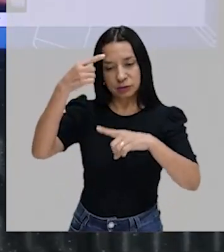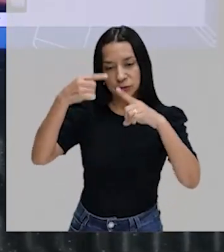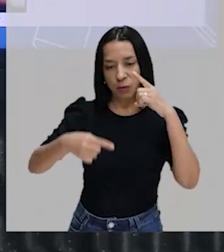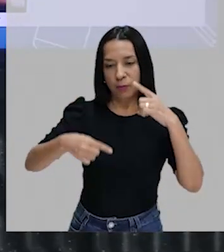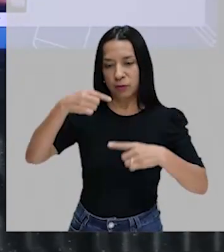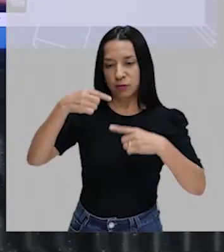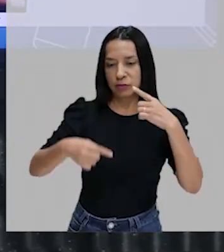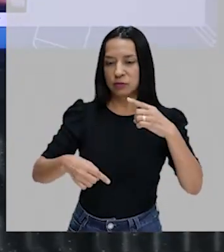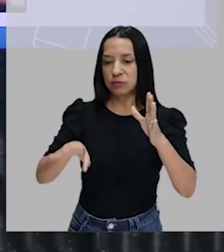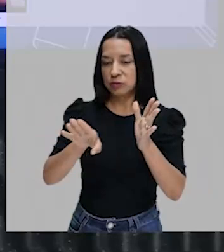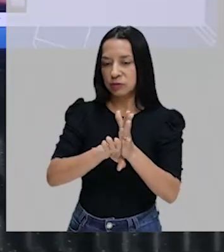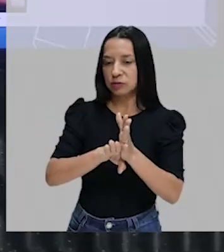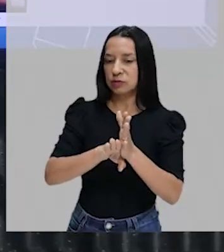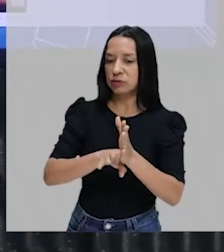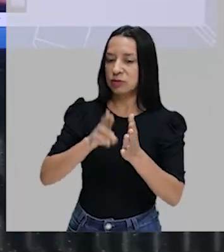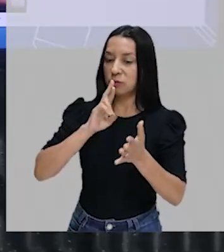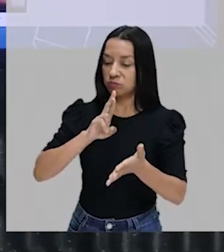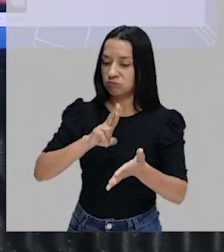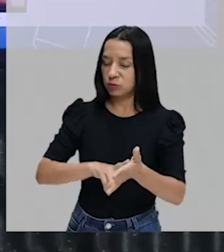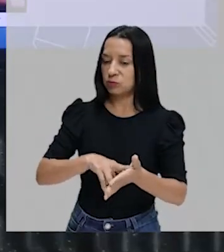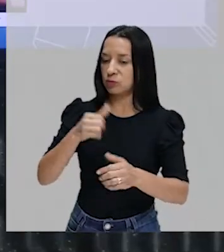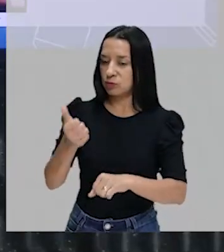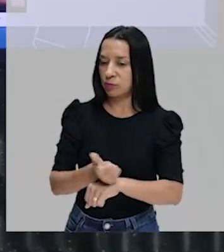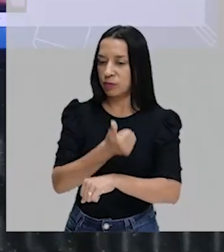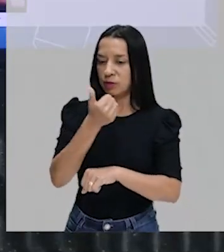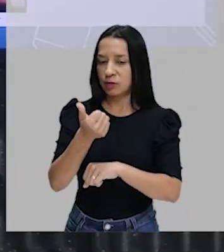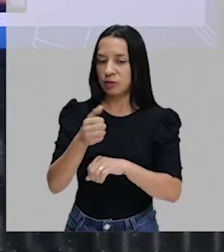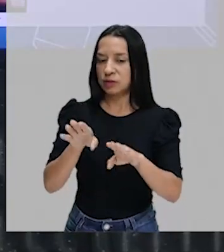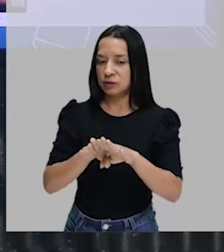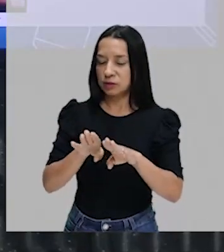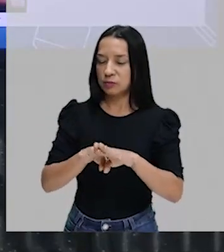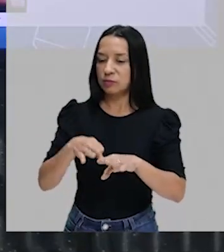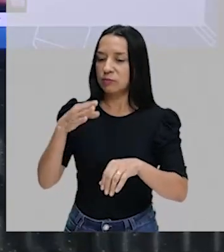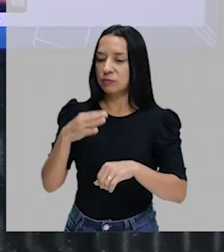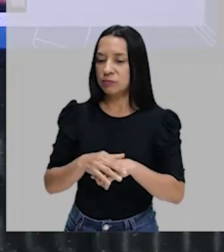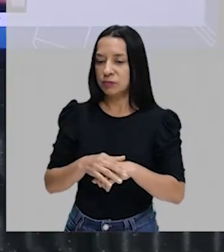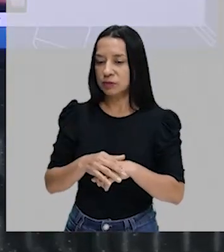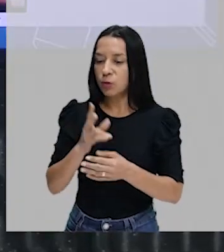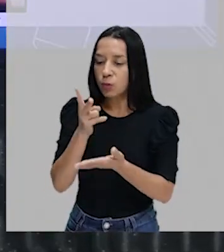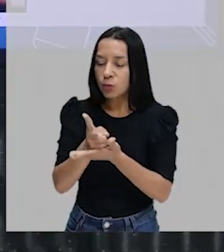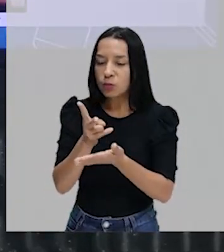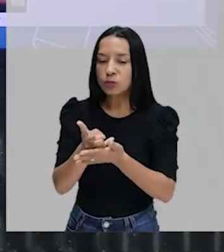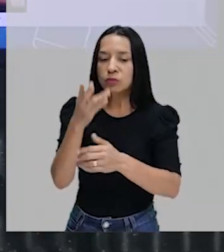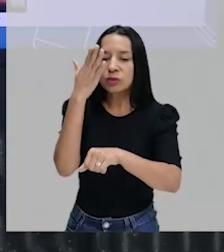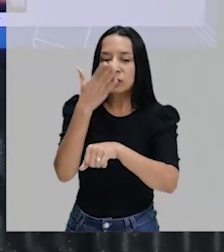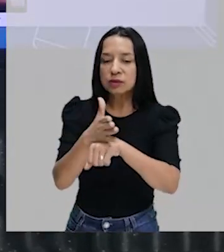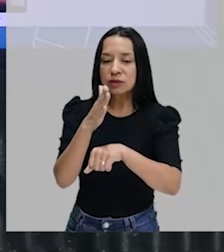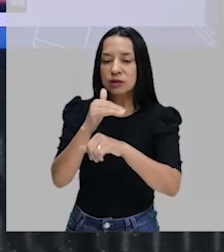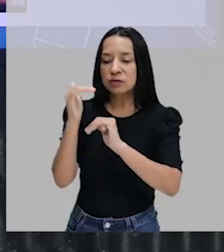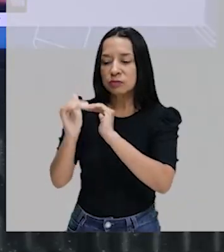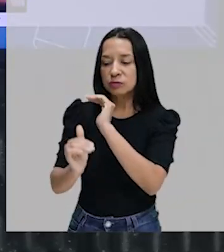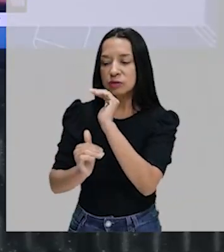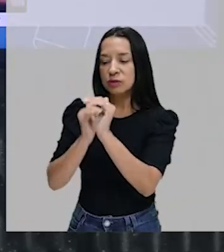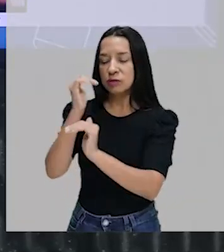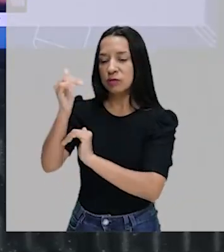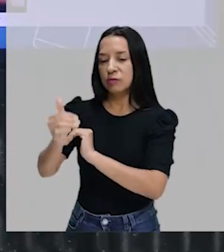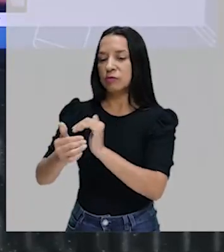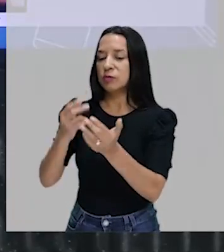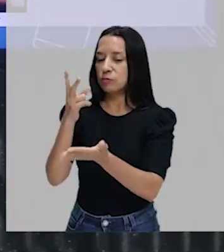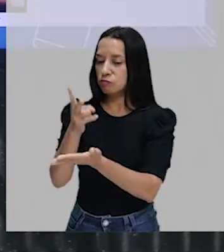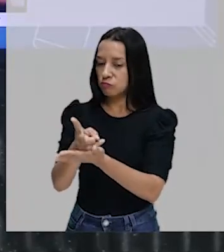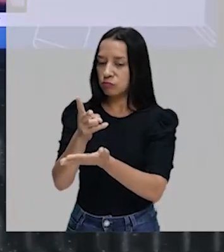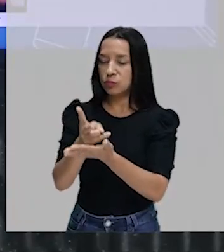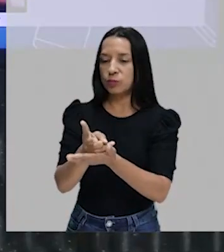a resultados melhores, além de manter a técnica em desenvolvimento contínuo. Então, para um atleta profissional,